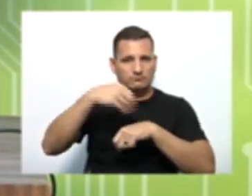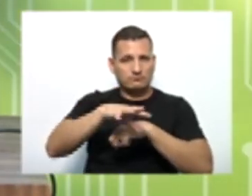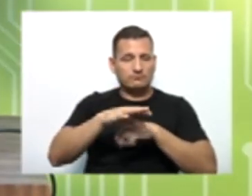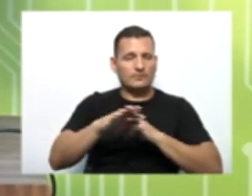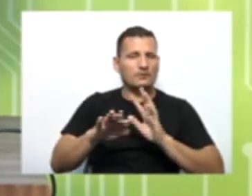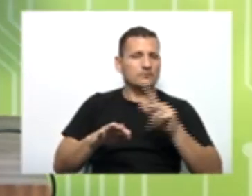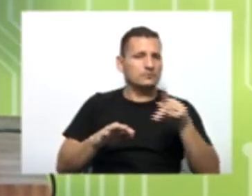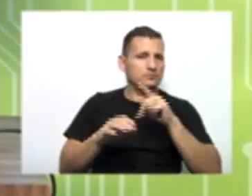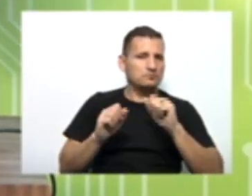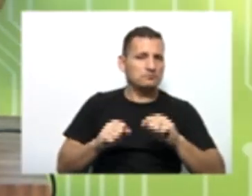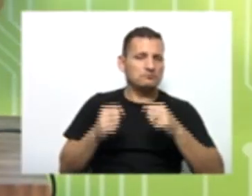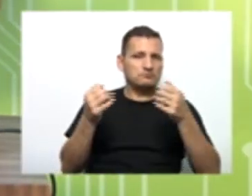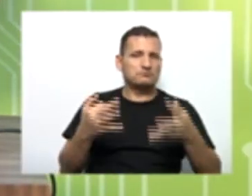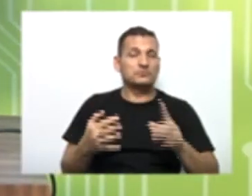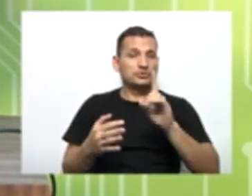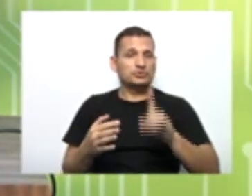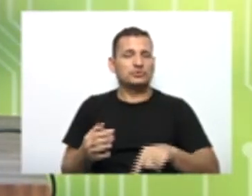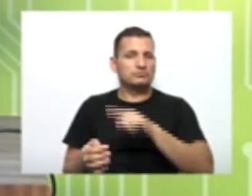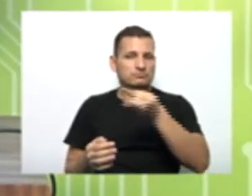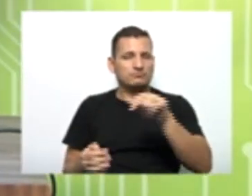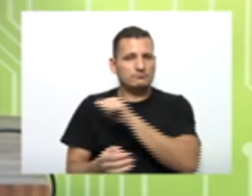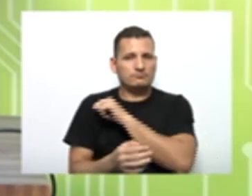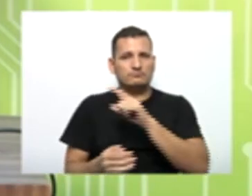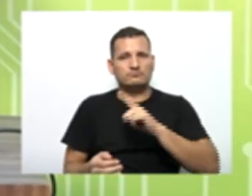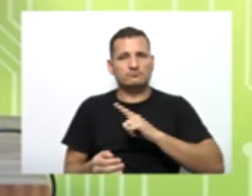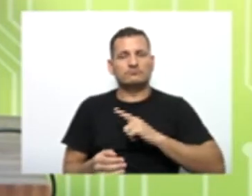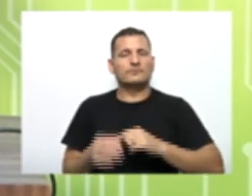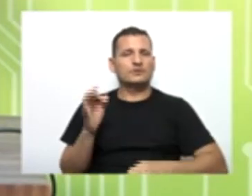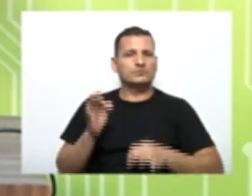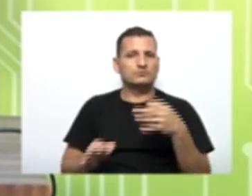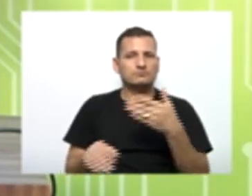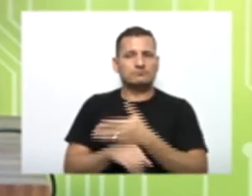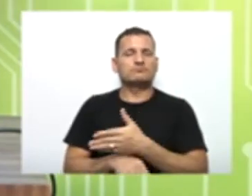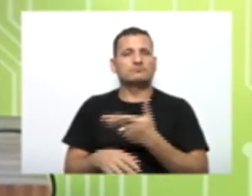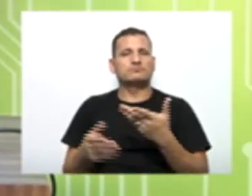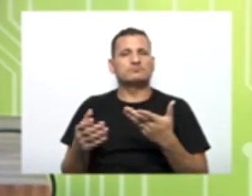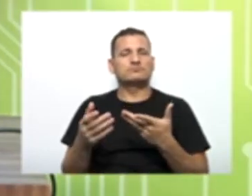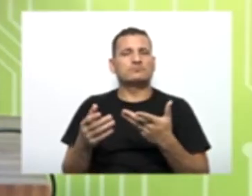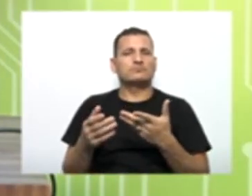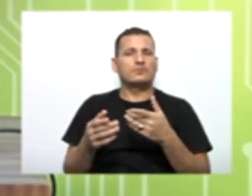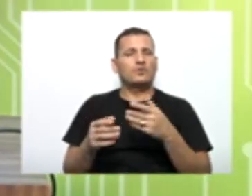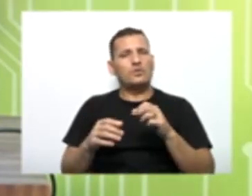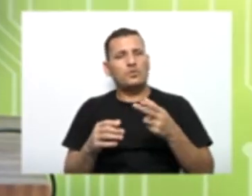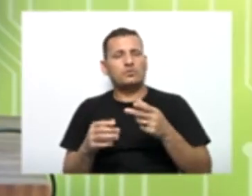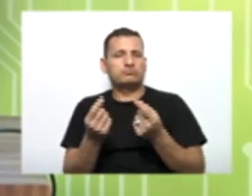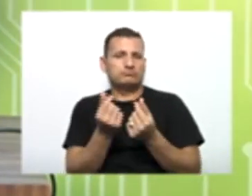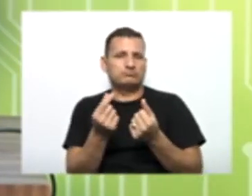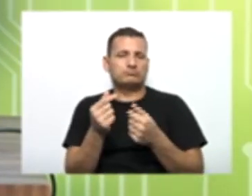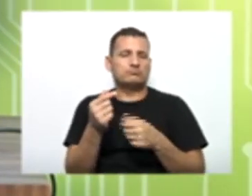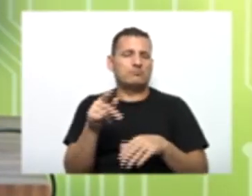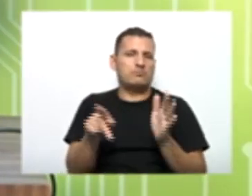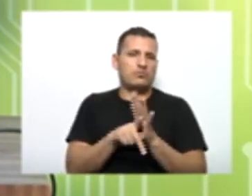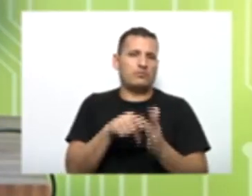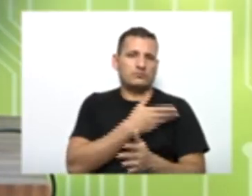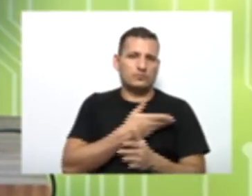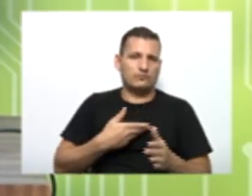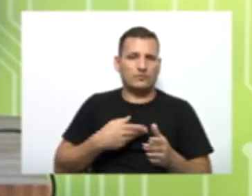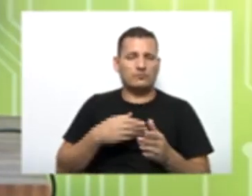nós, possamos levar até eles, governo, o Estado, todas as nossas reivindicações, tudo aquilo que nós entendemos